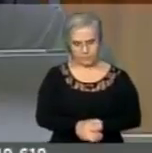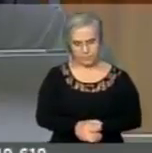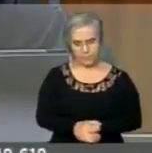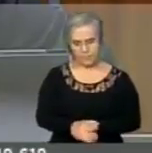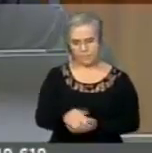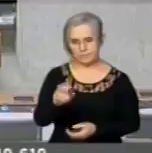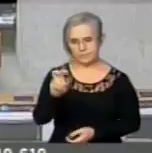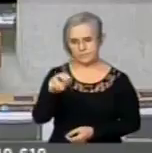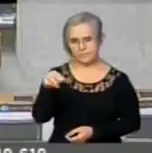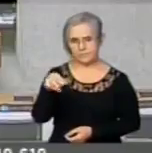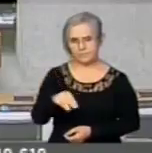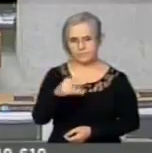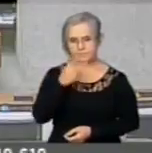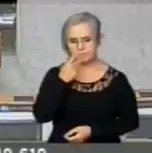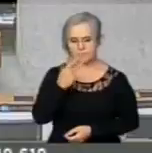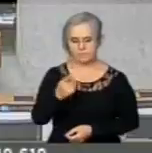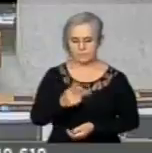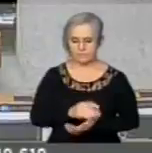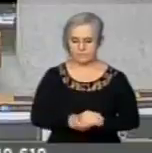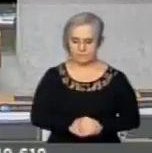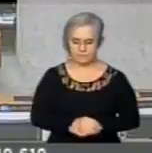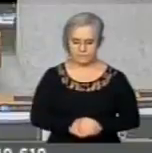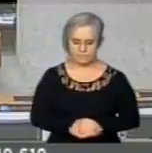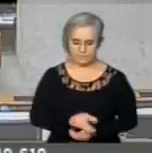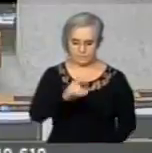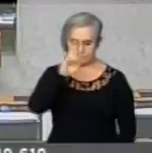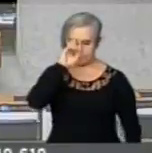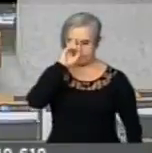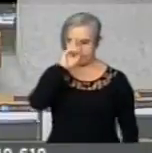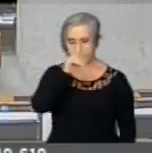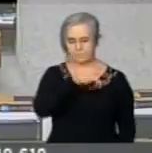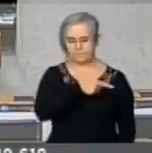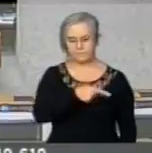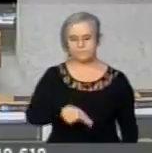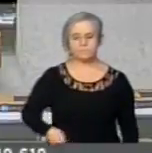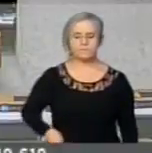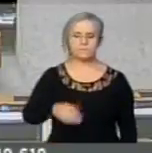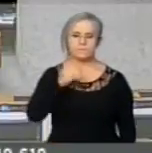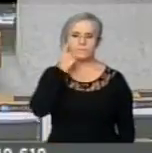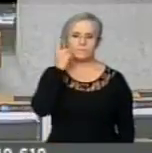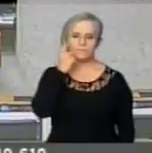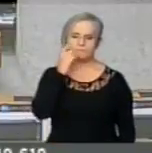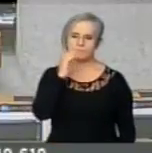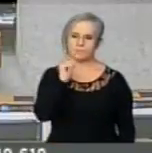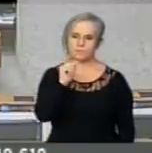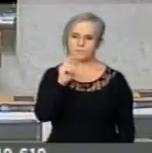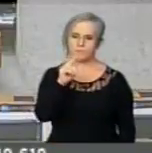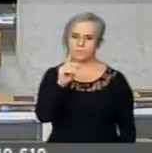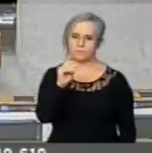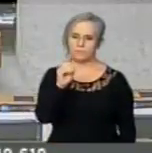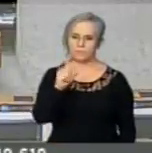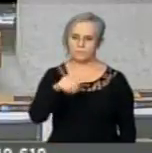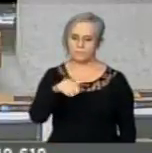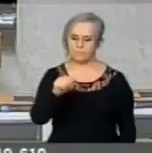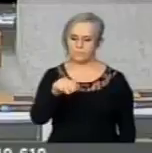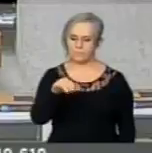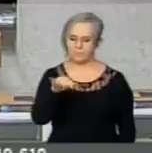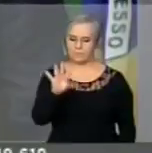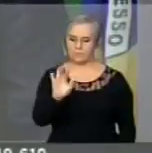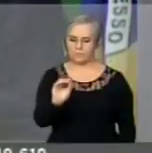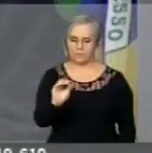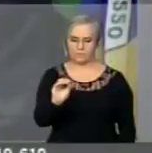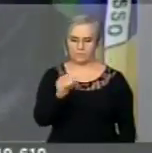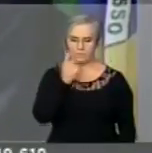tem 5 minutos na tribuna. Senhor presidente, deputado Carlos Manato, senhores e senhoras